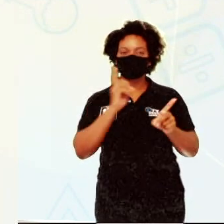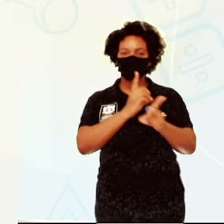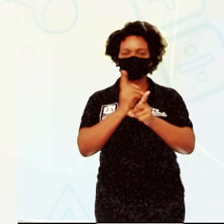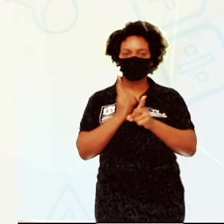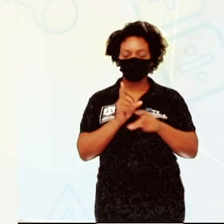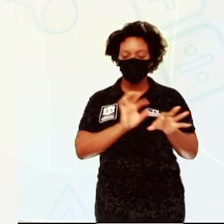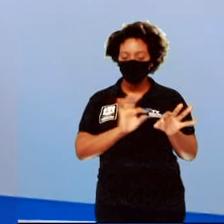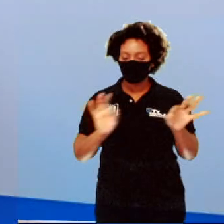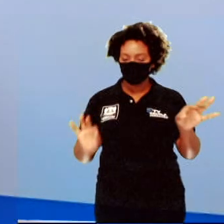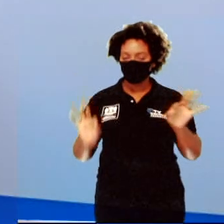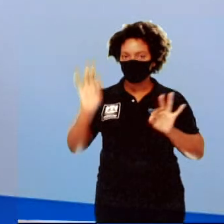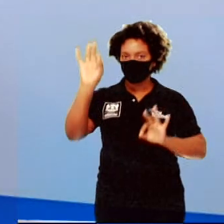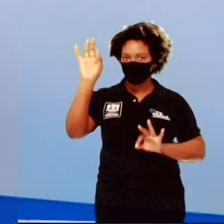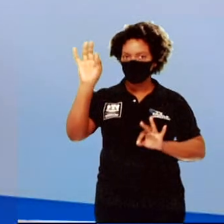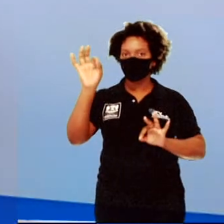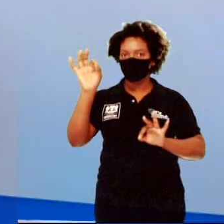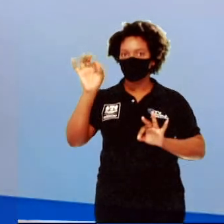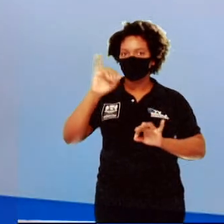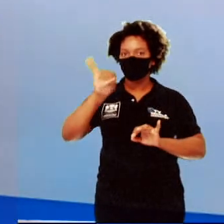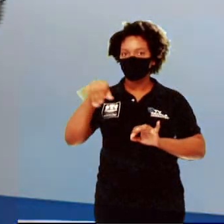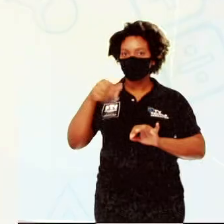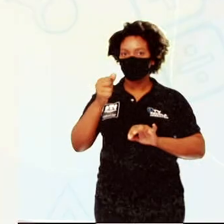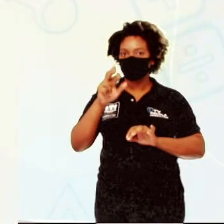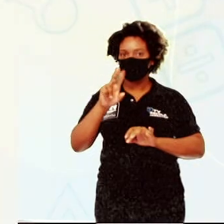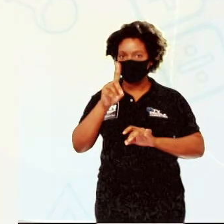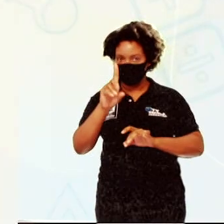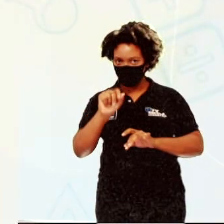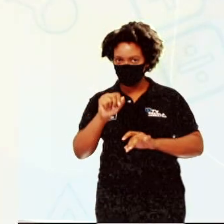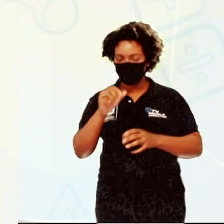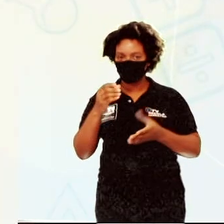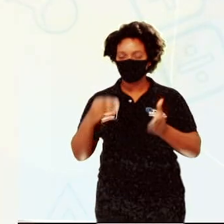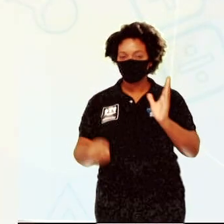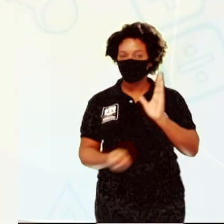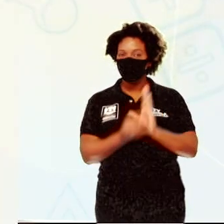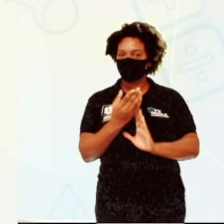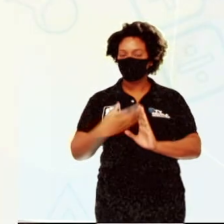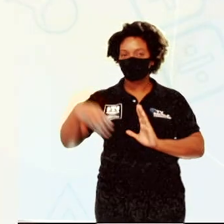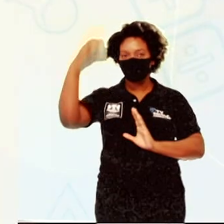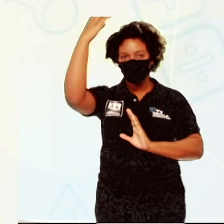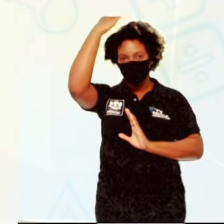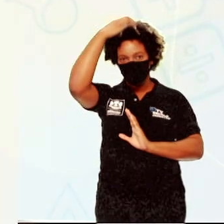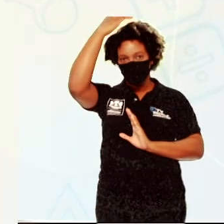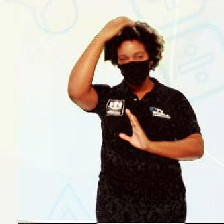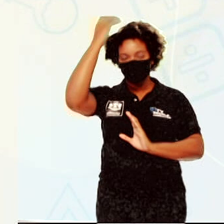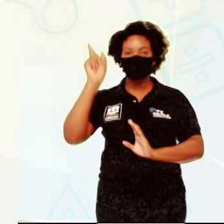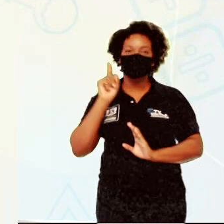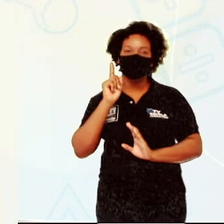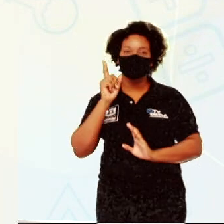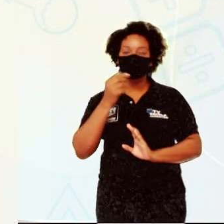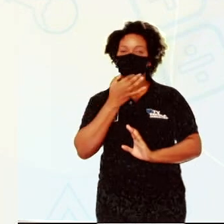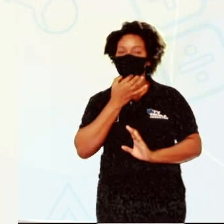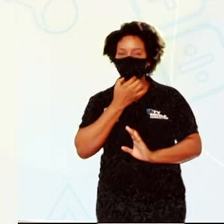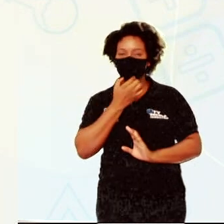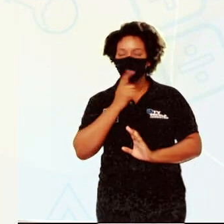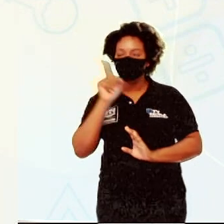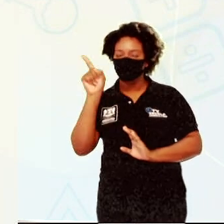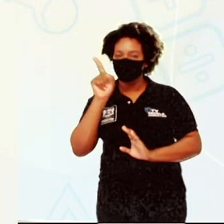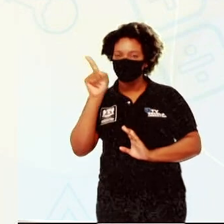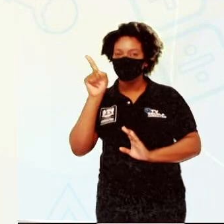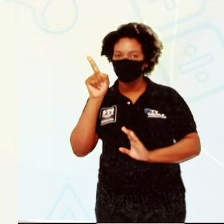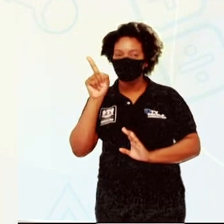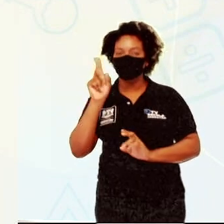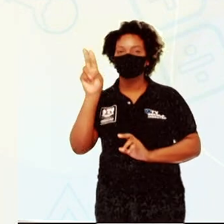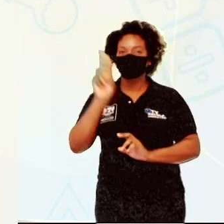medidas. A jarda, criada aí pelo rei Henrique I da Inglaterra, que coloca como